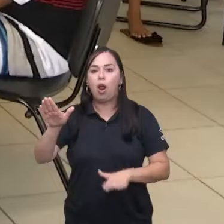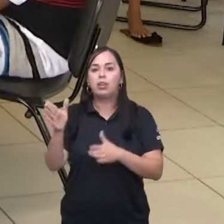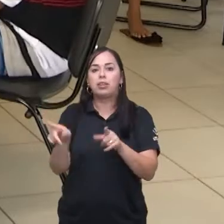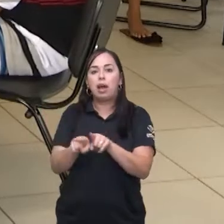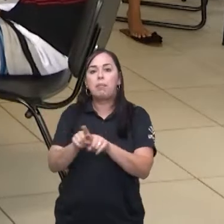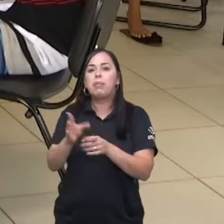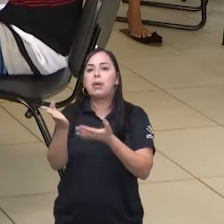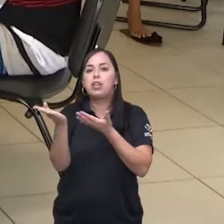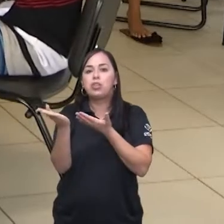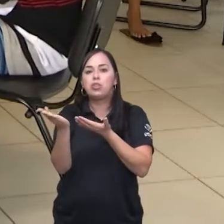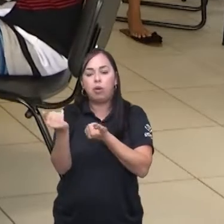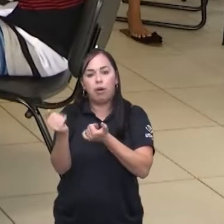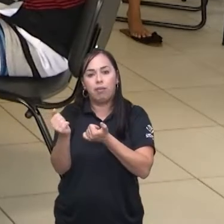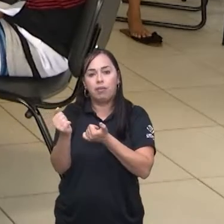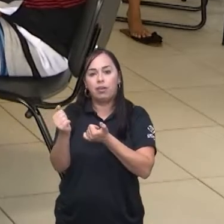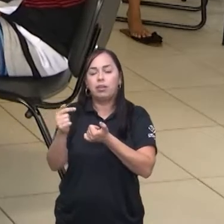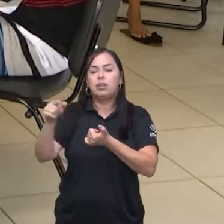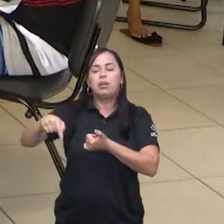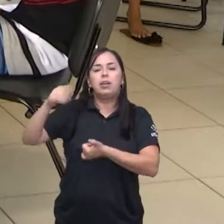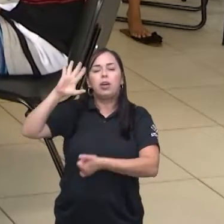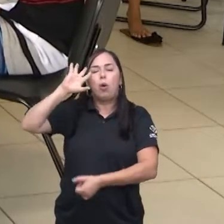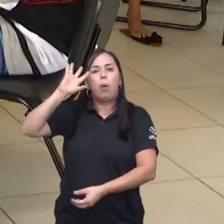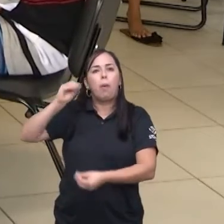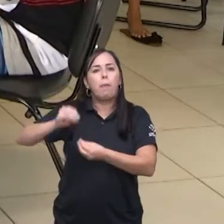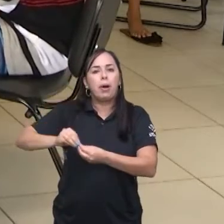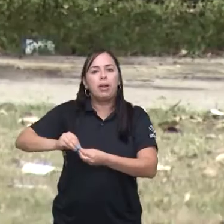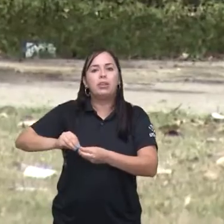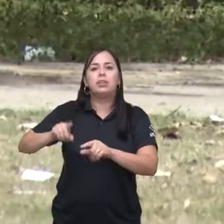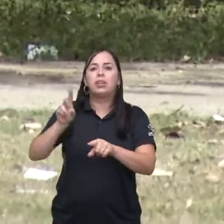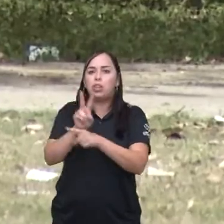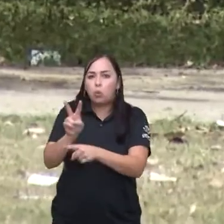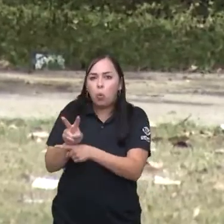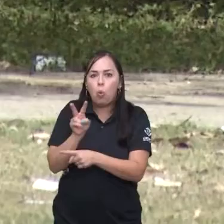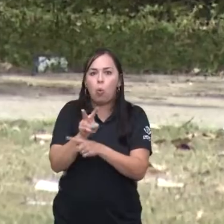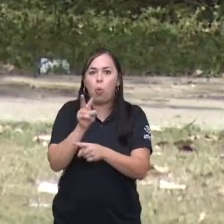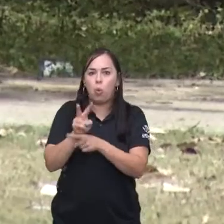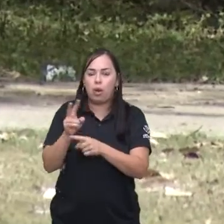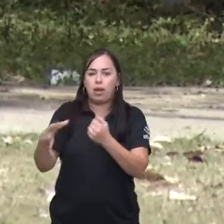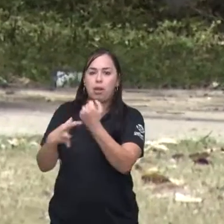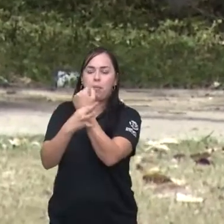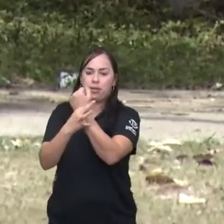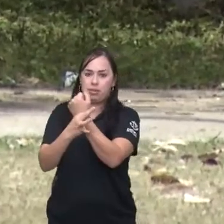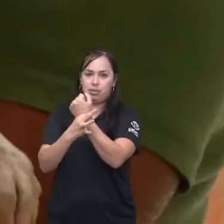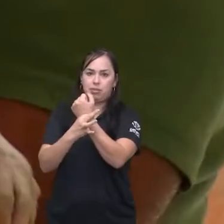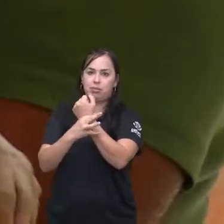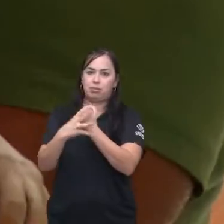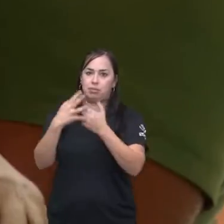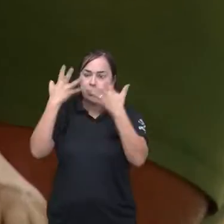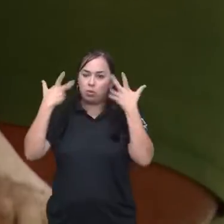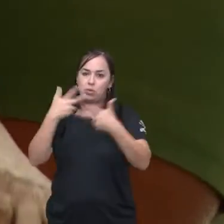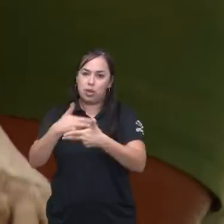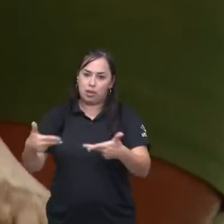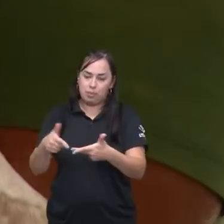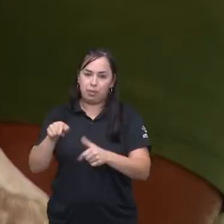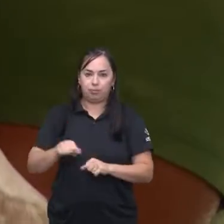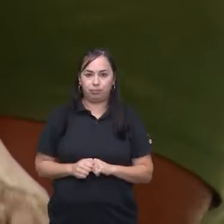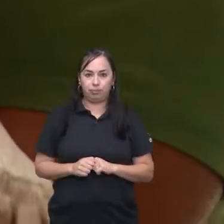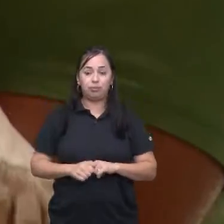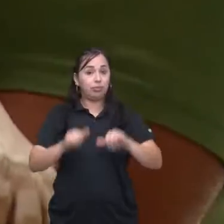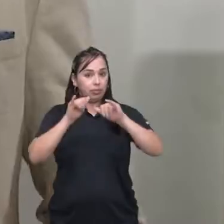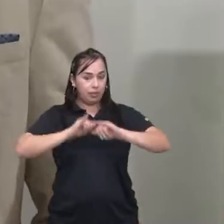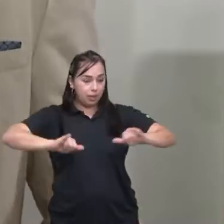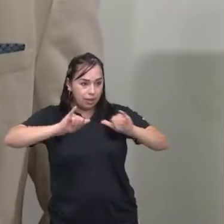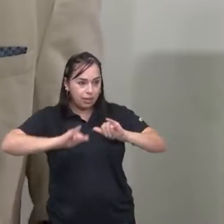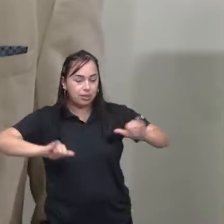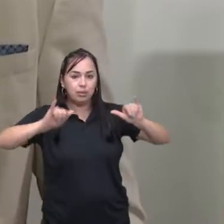escolas, para que as crianças e jovens discutam desde cedo alternativas que promovam o cuidado e a proteção dos